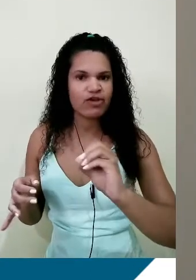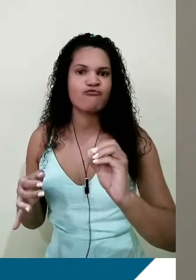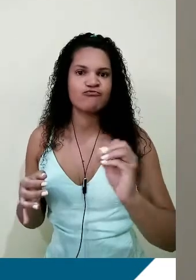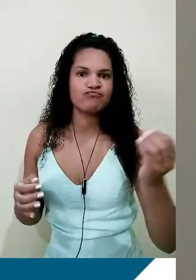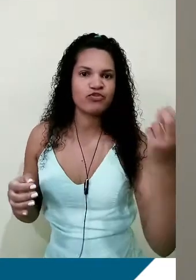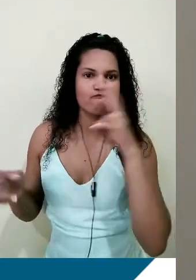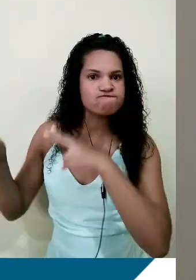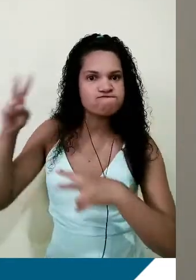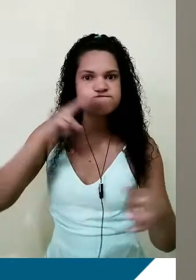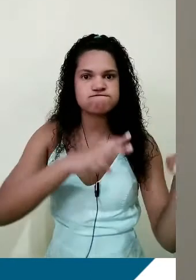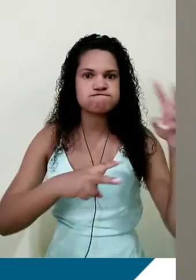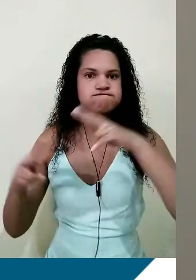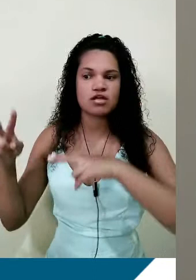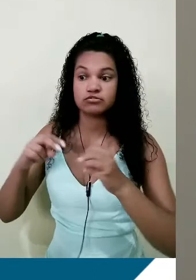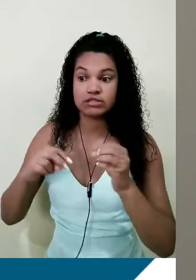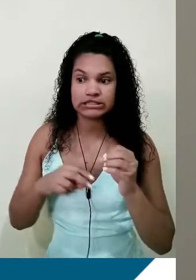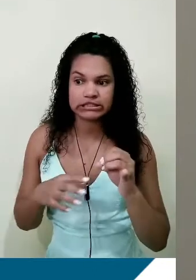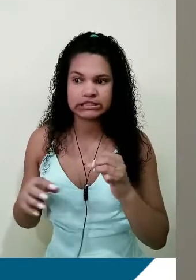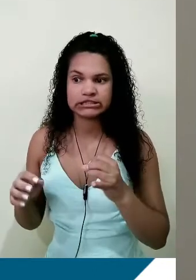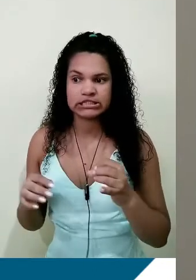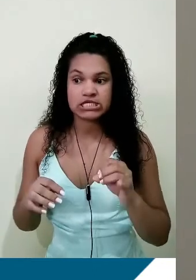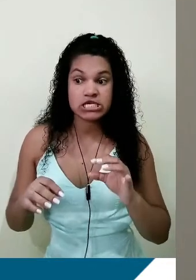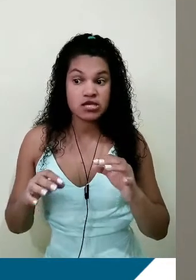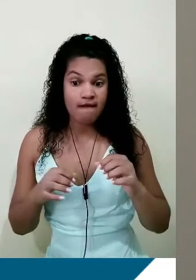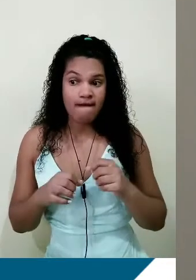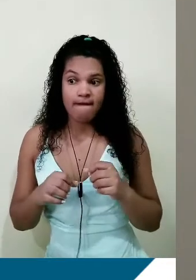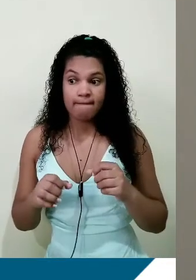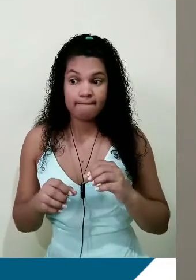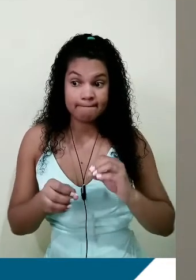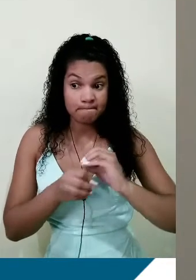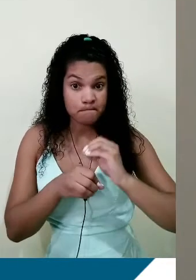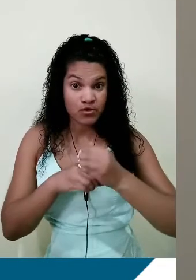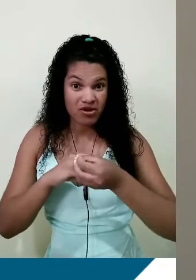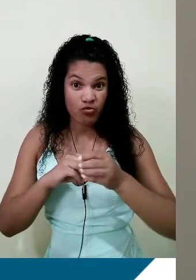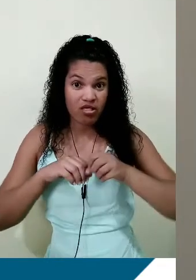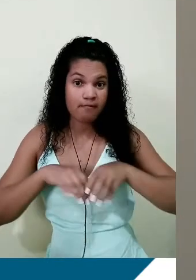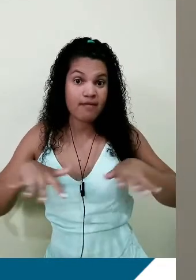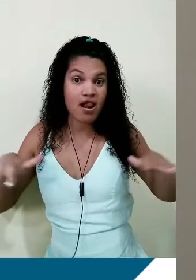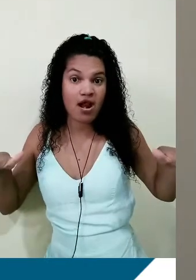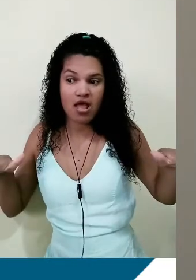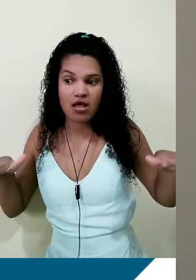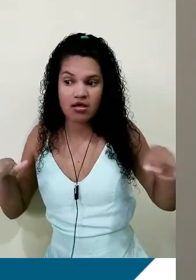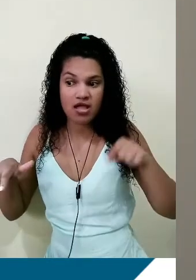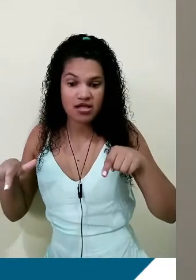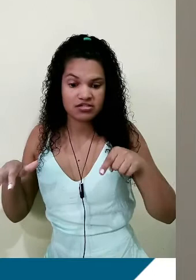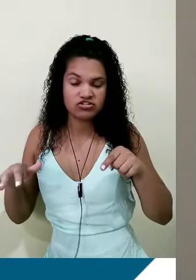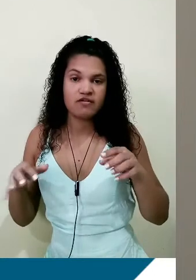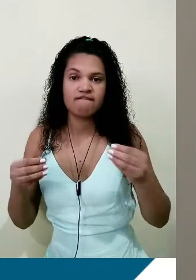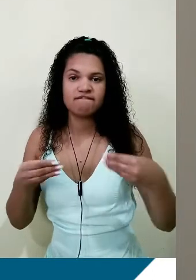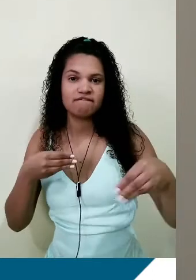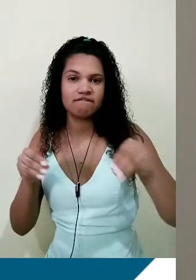as moléculas ficam mais espaçadas. E aí, por eles estarem menos densos, a tendência